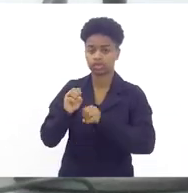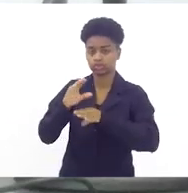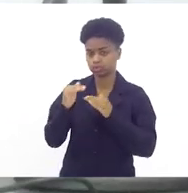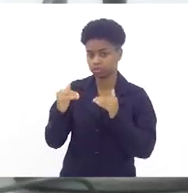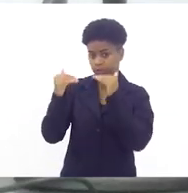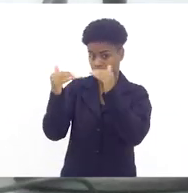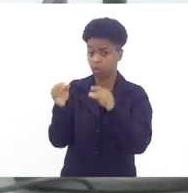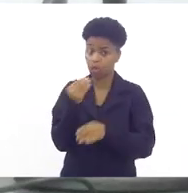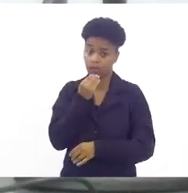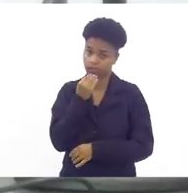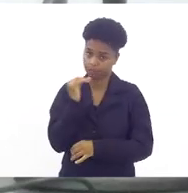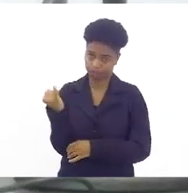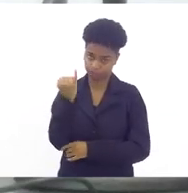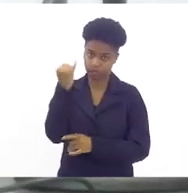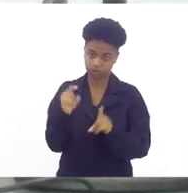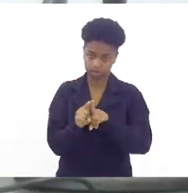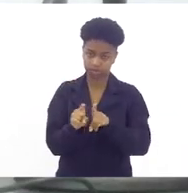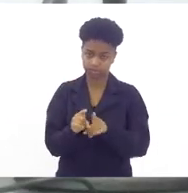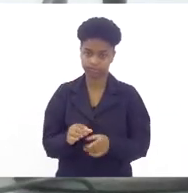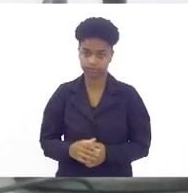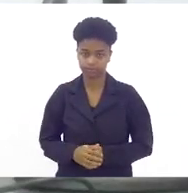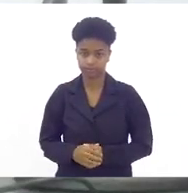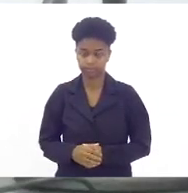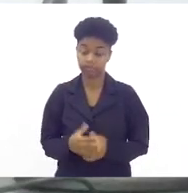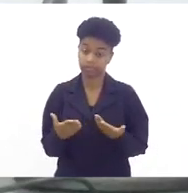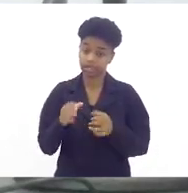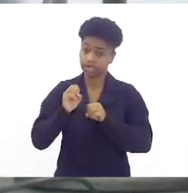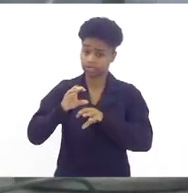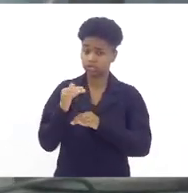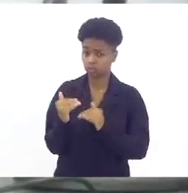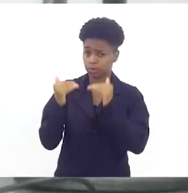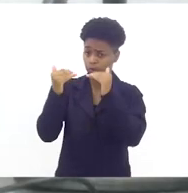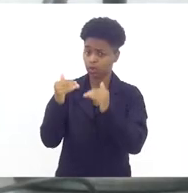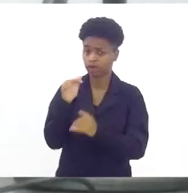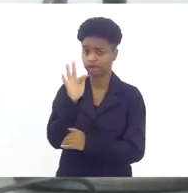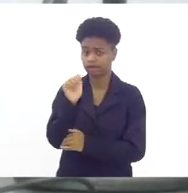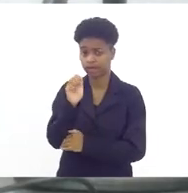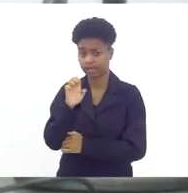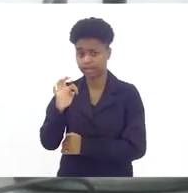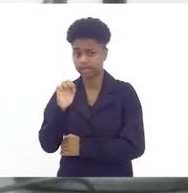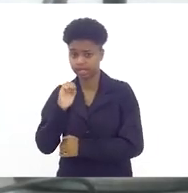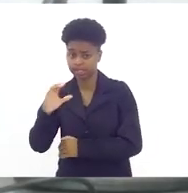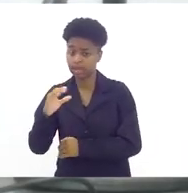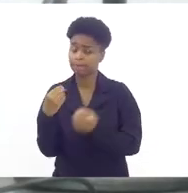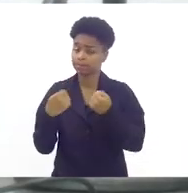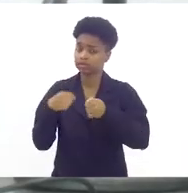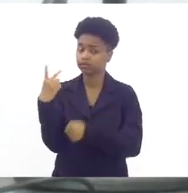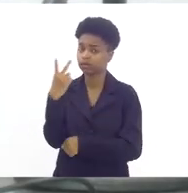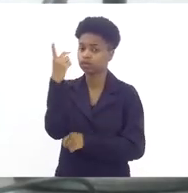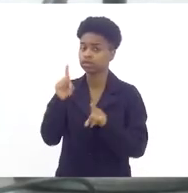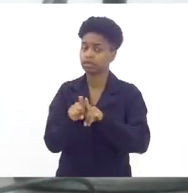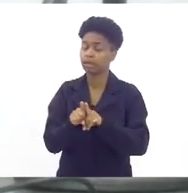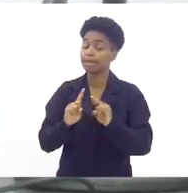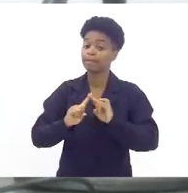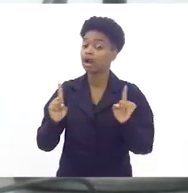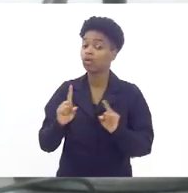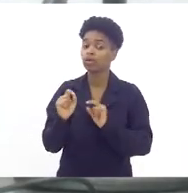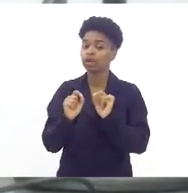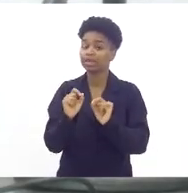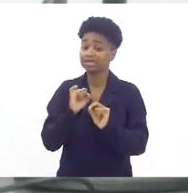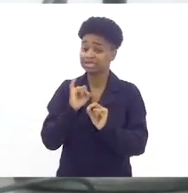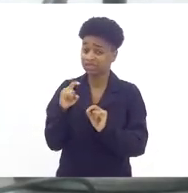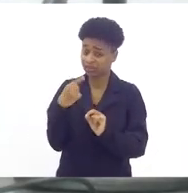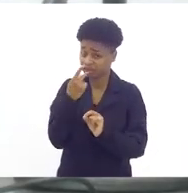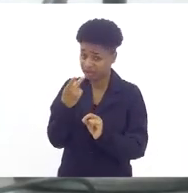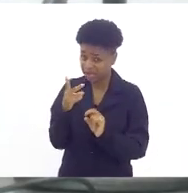enfim e ensino superior na fé que é importante também precisa ser valorizado da